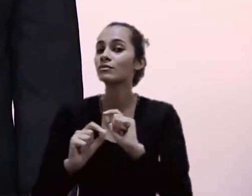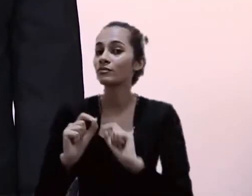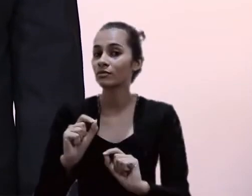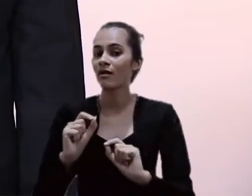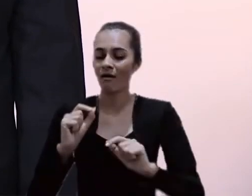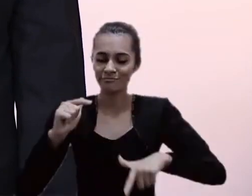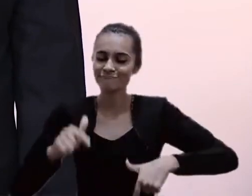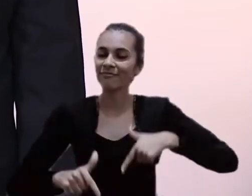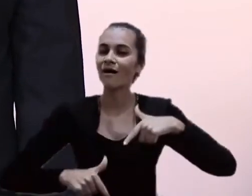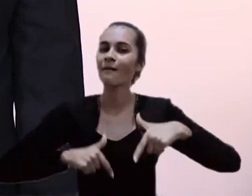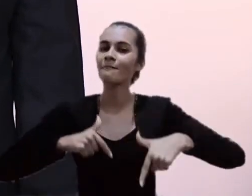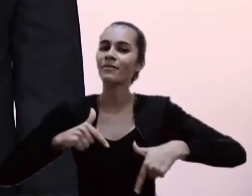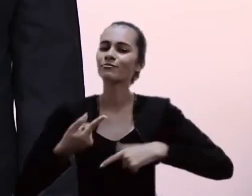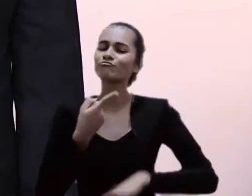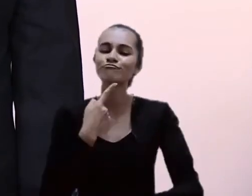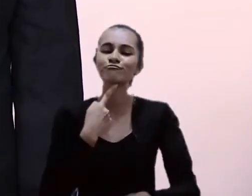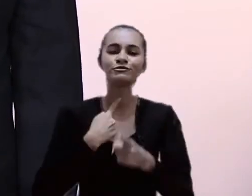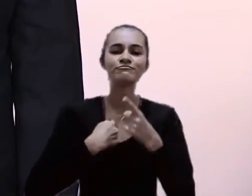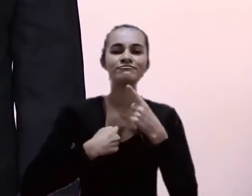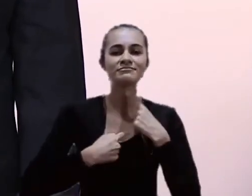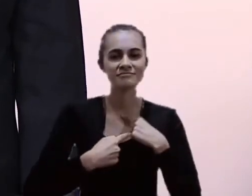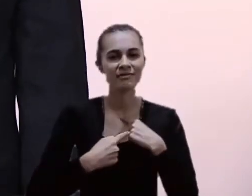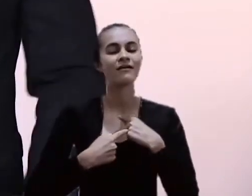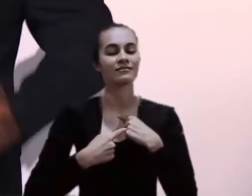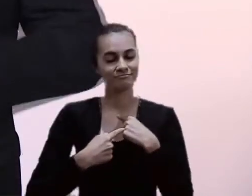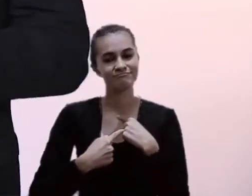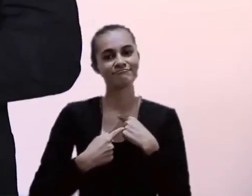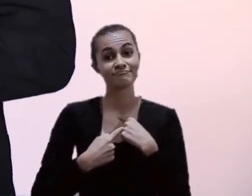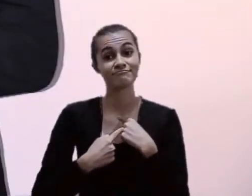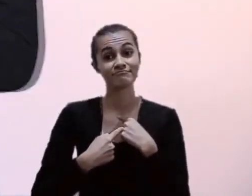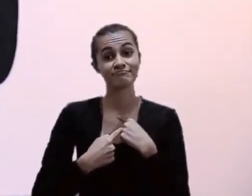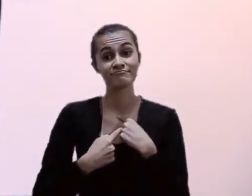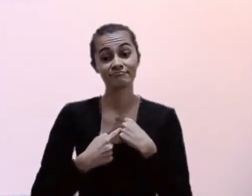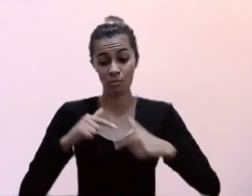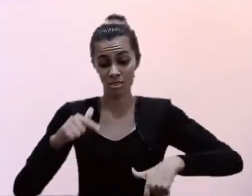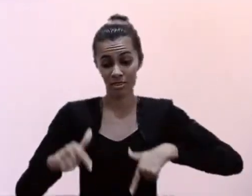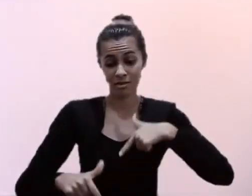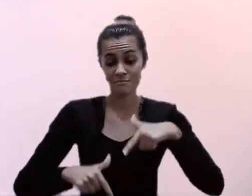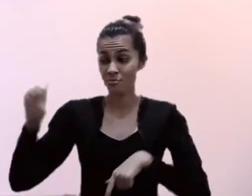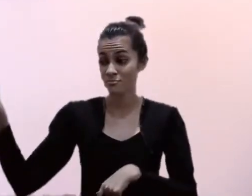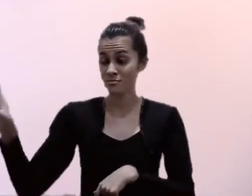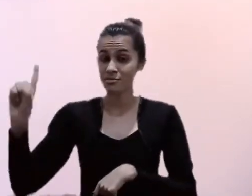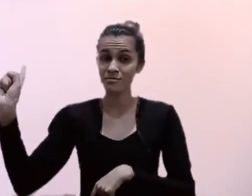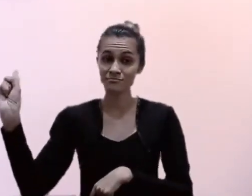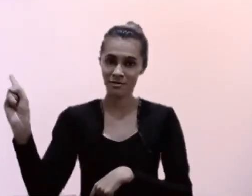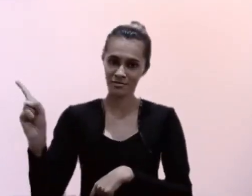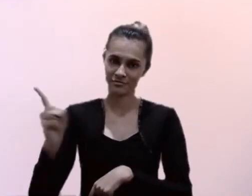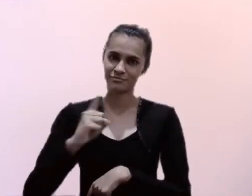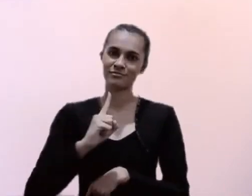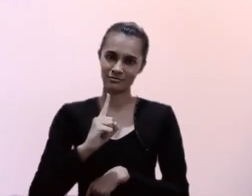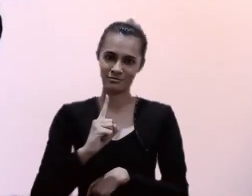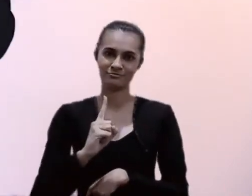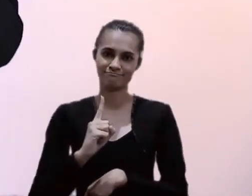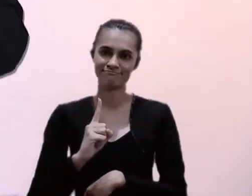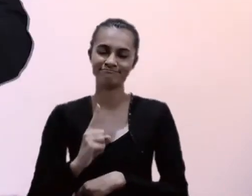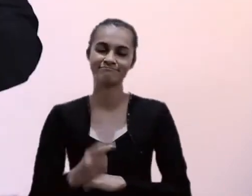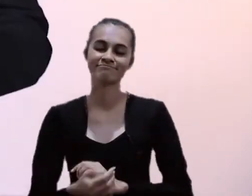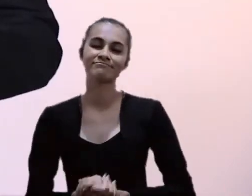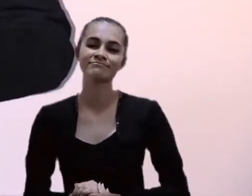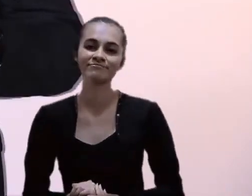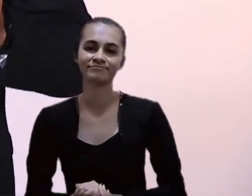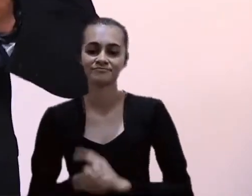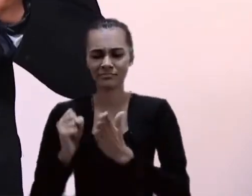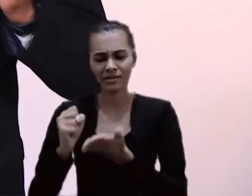que Cristo nos ordenou. Empenhar-nos na medida de nossa habilidade em